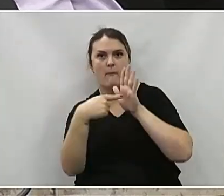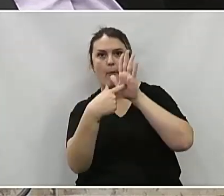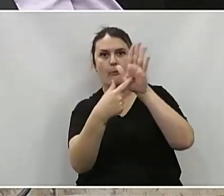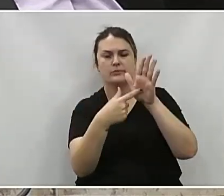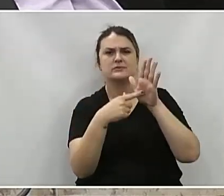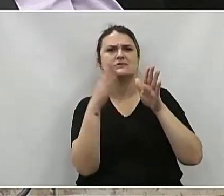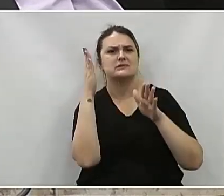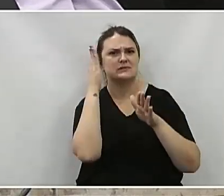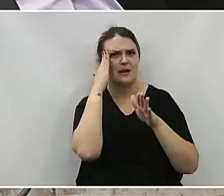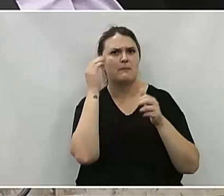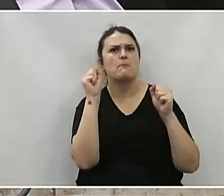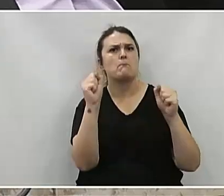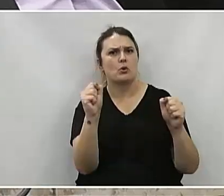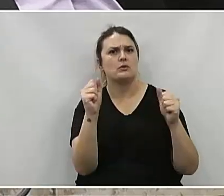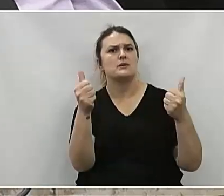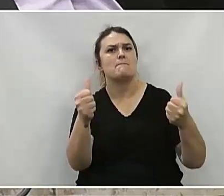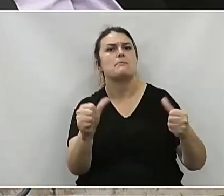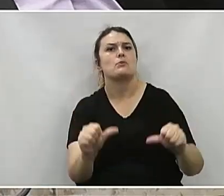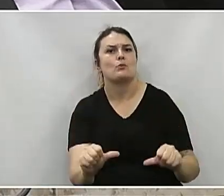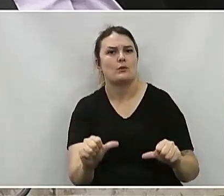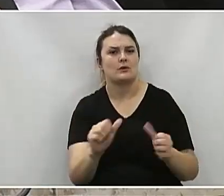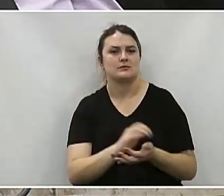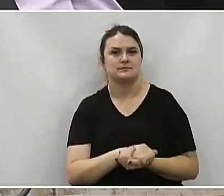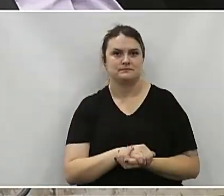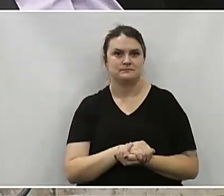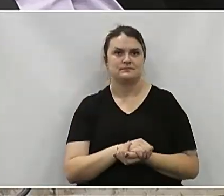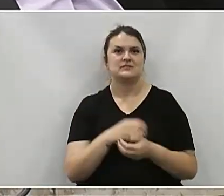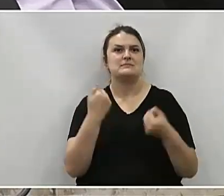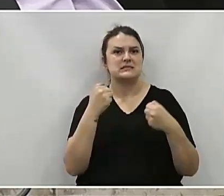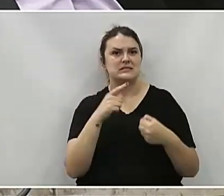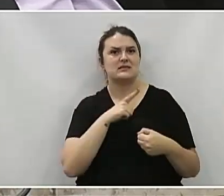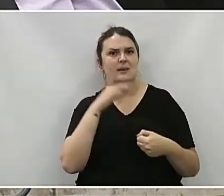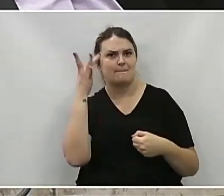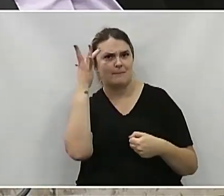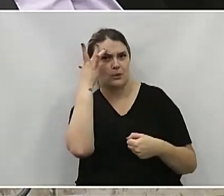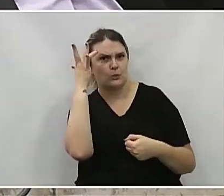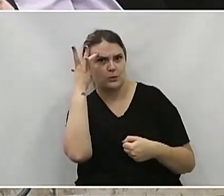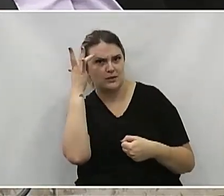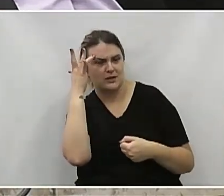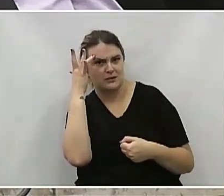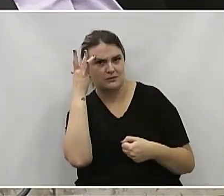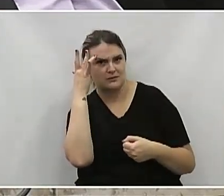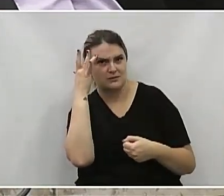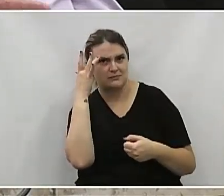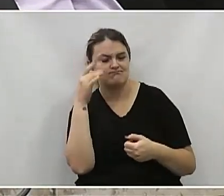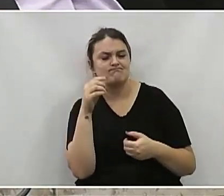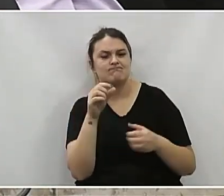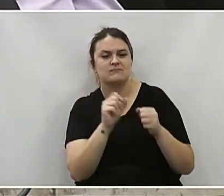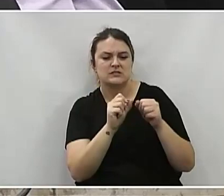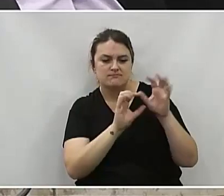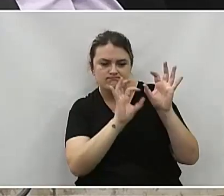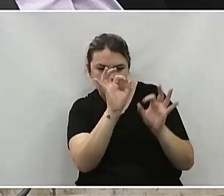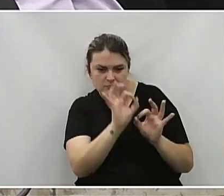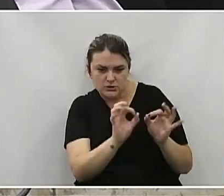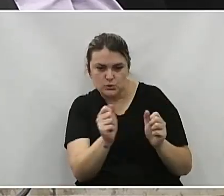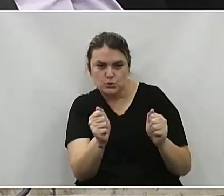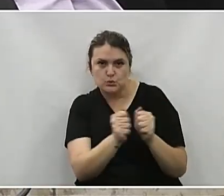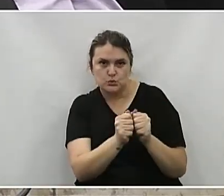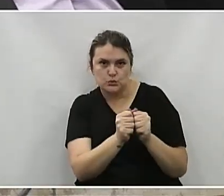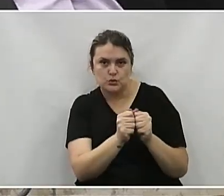sabe que pode ficar bem pior então é preciso ter maturidade nesse momento e construir em conjunto para